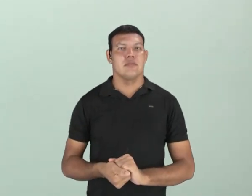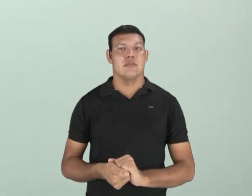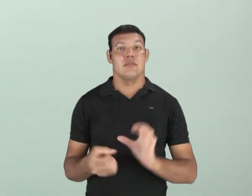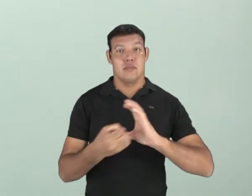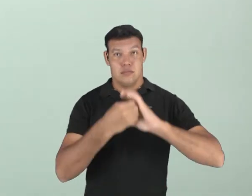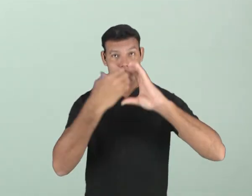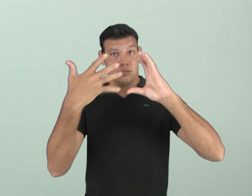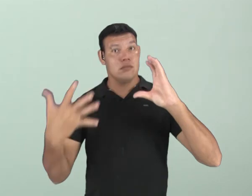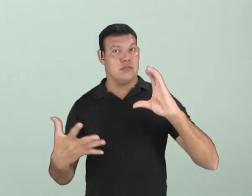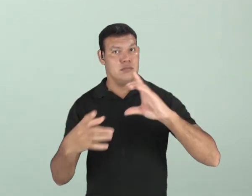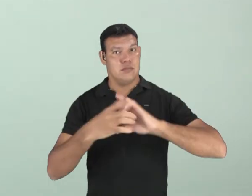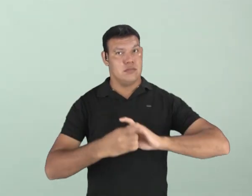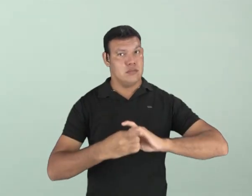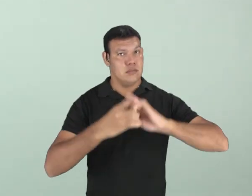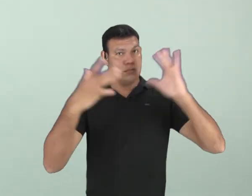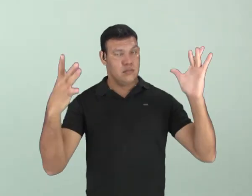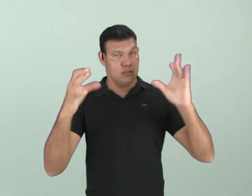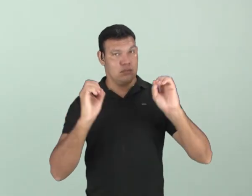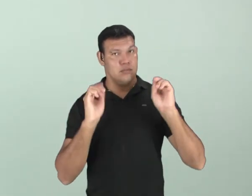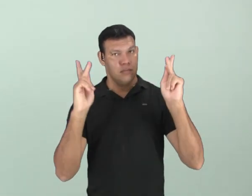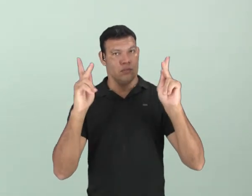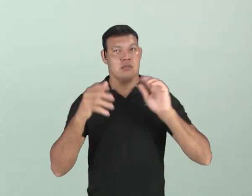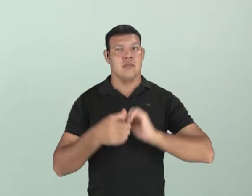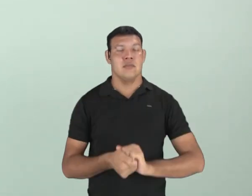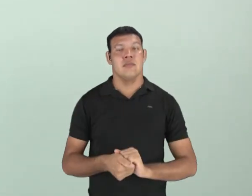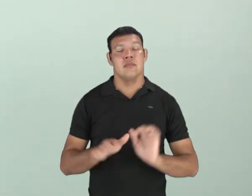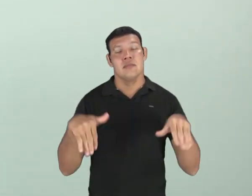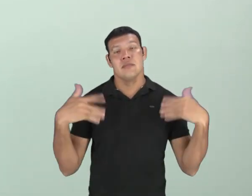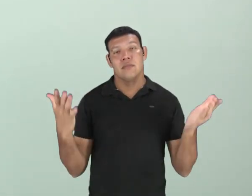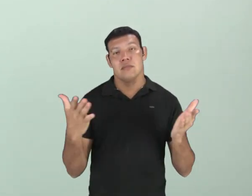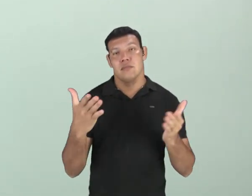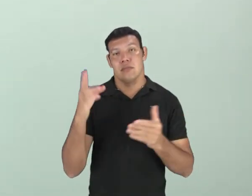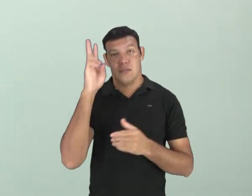essa característica da democracia, ok? Pessoal, então